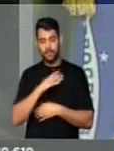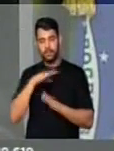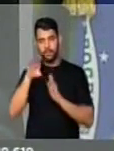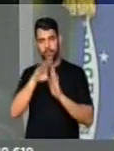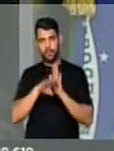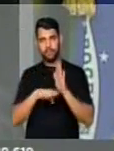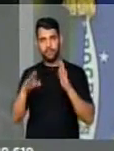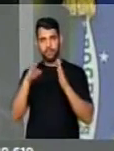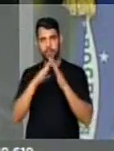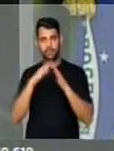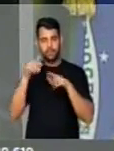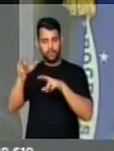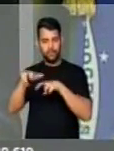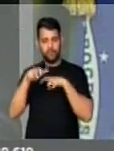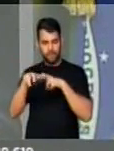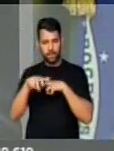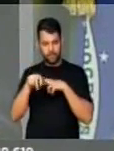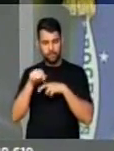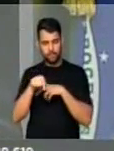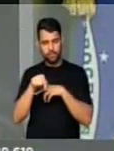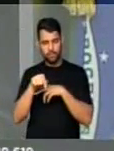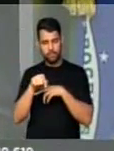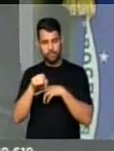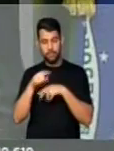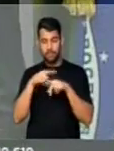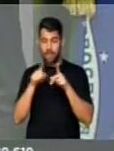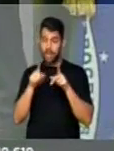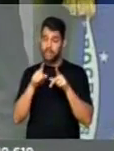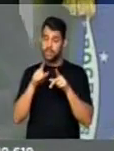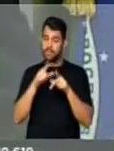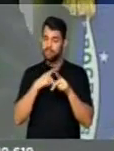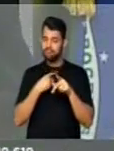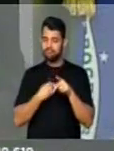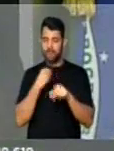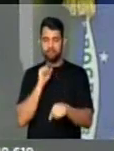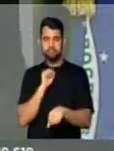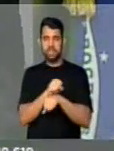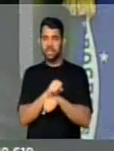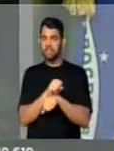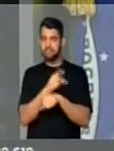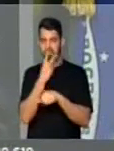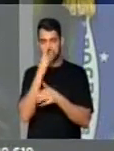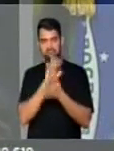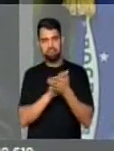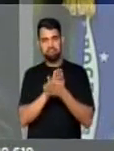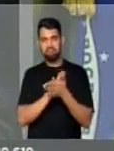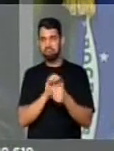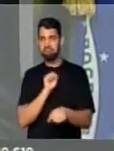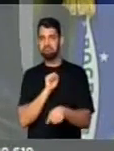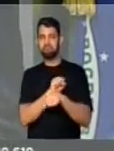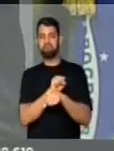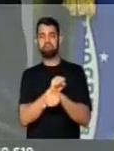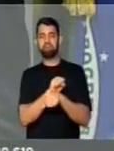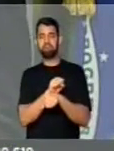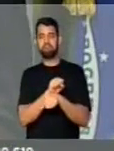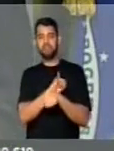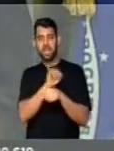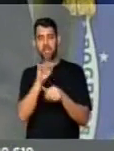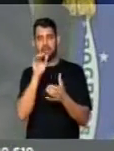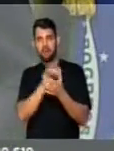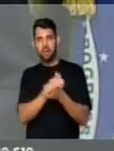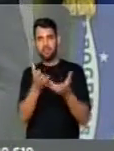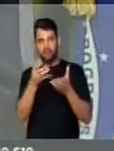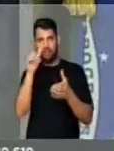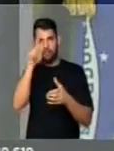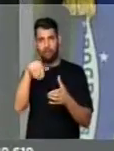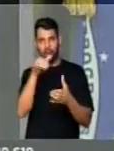programa de habitação rural, mas ele está praticamente engessado, paralisado. Quem casa quer